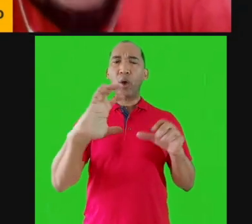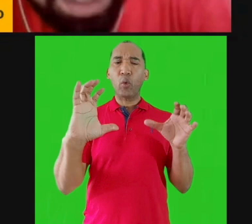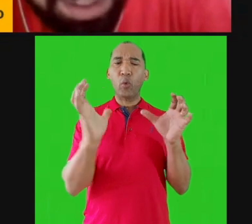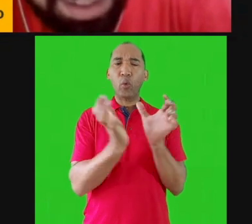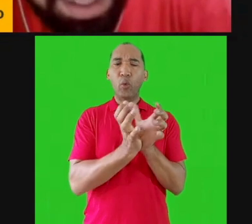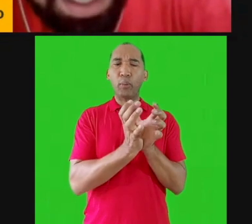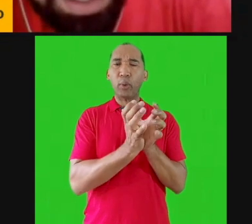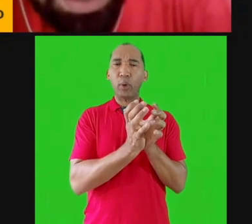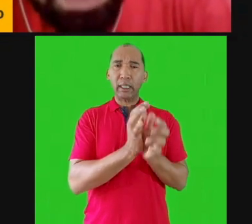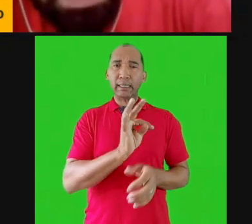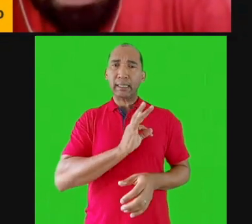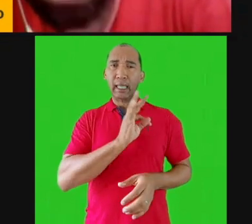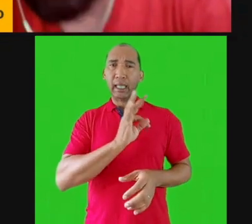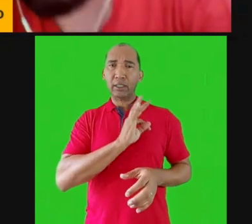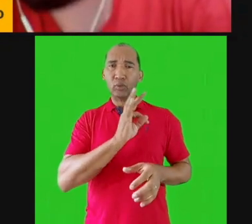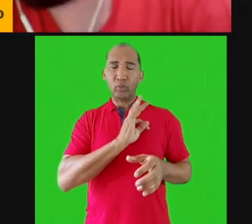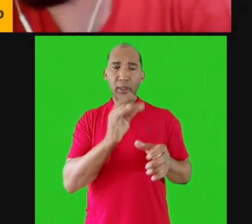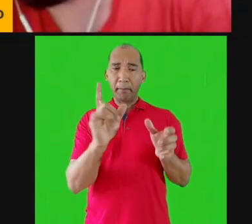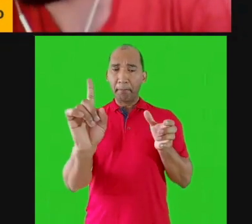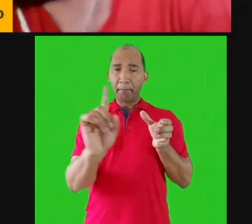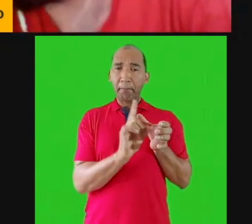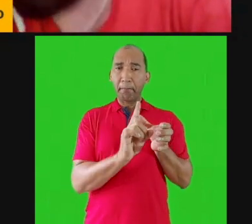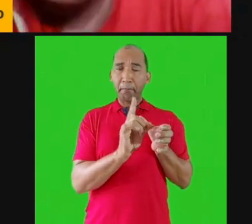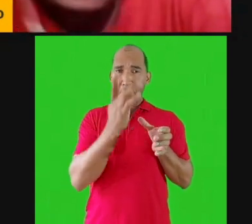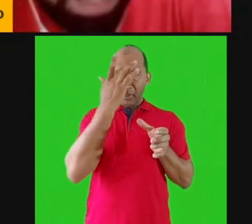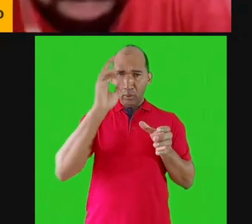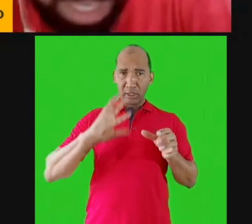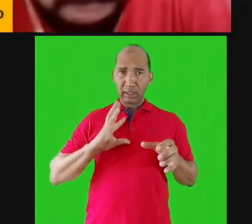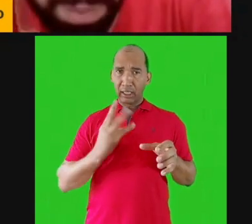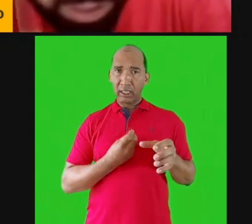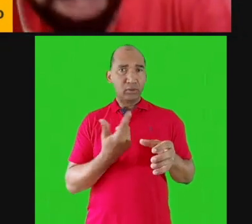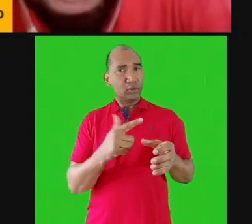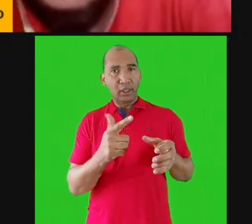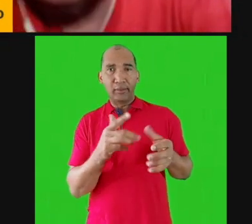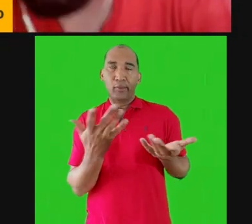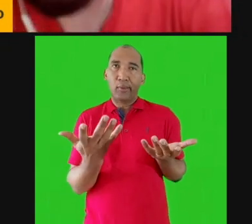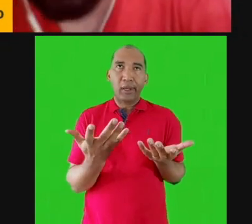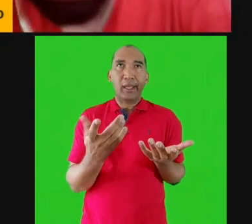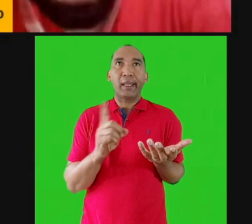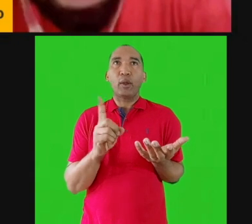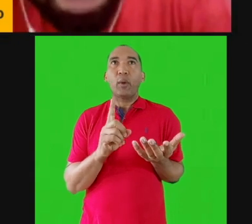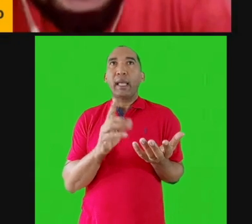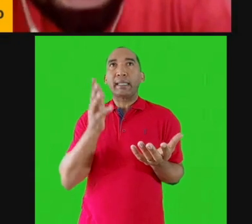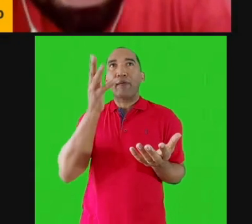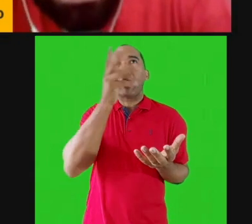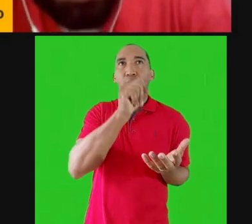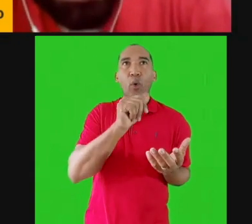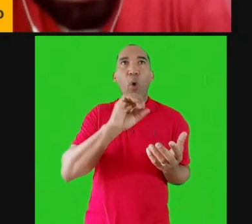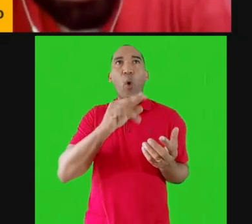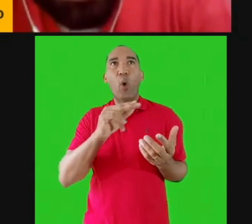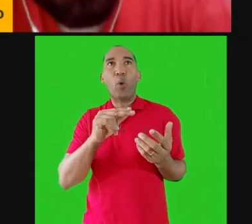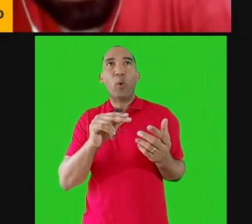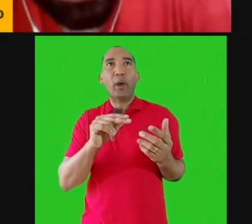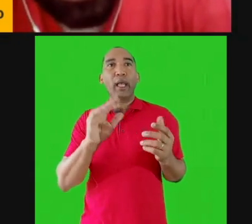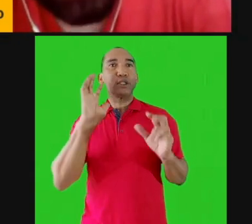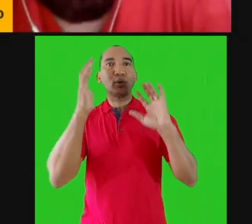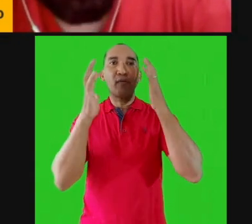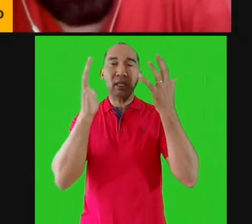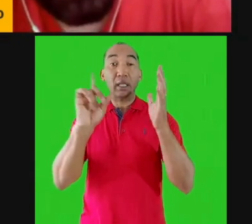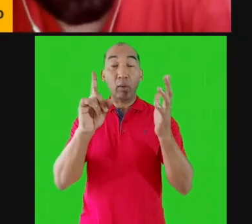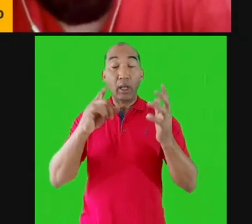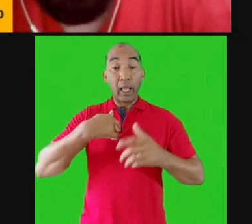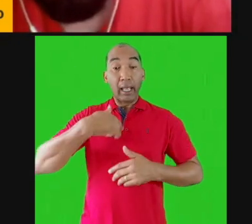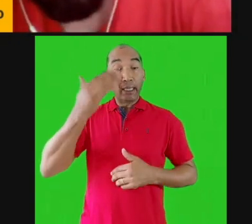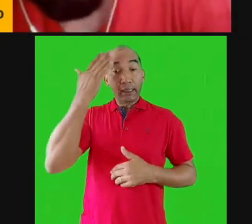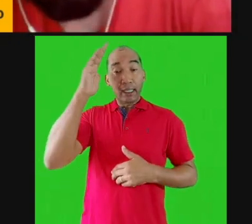equipe técnica. E muito mais do que entender o canto, que não era o canto que me cabia, eu acho que não cabia a ninguém, de ser salvador da pátria, esse título não cabe para ninguém, é a gente